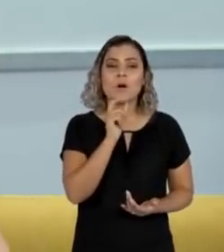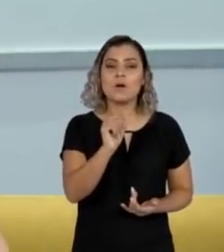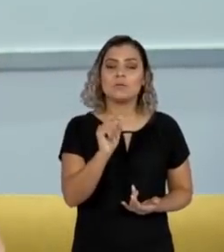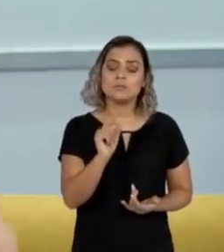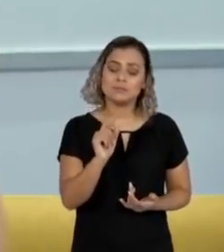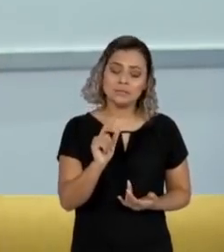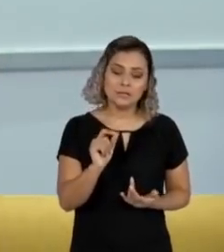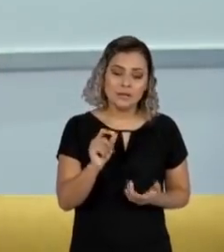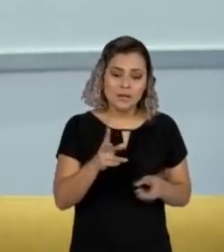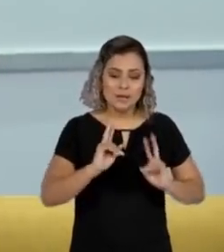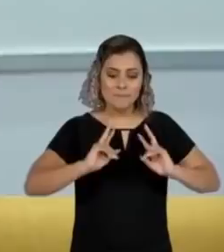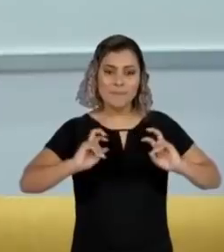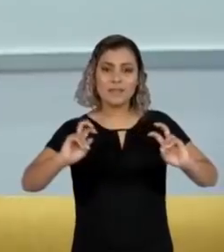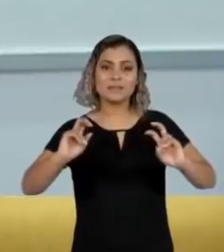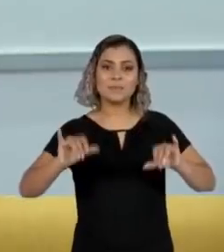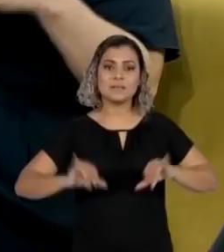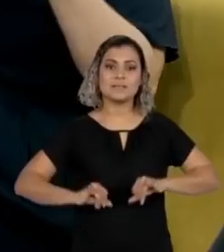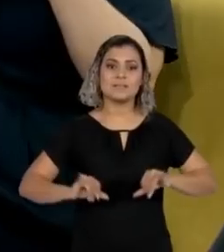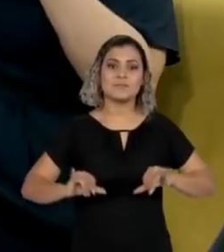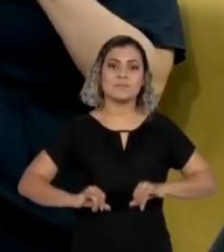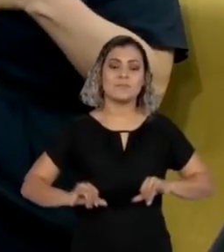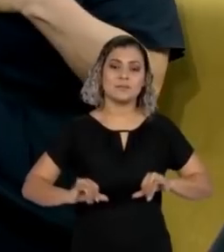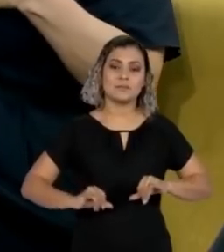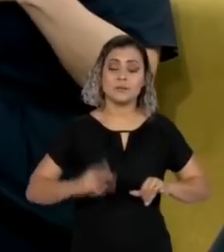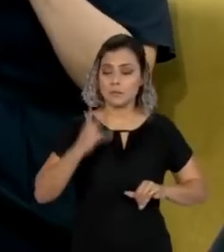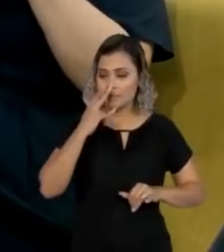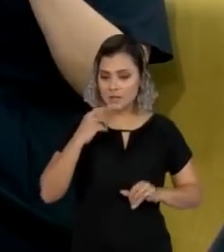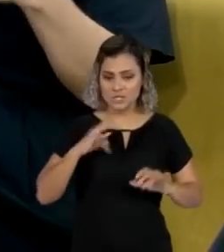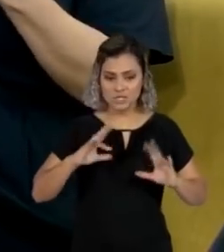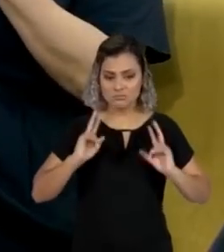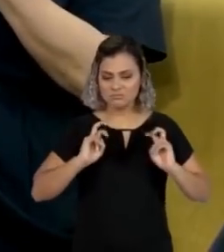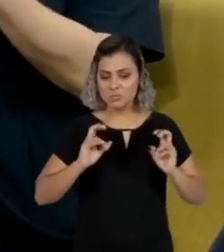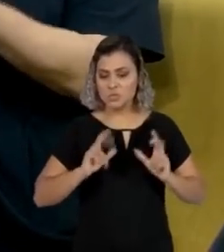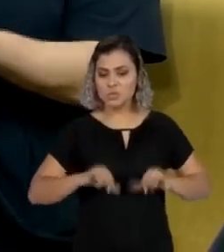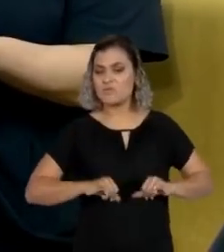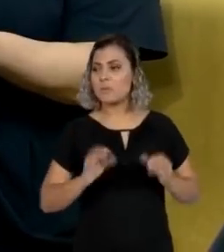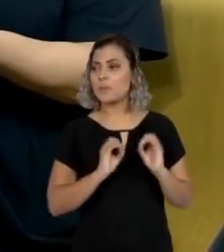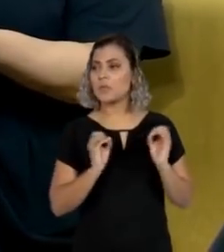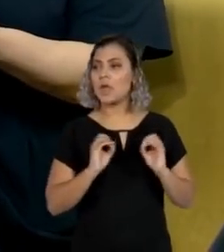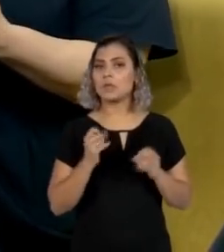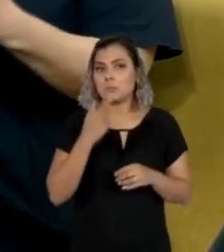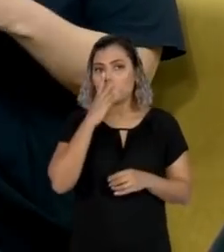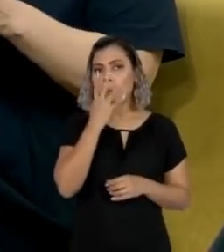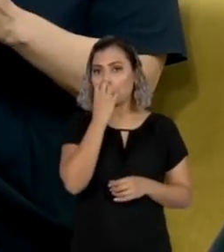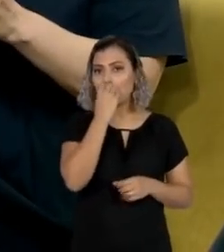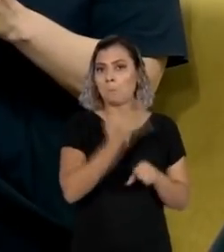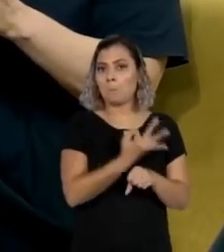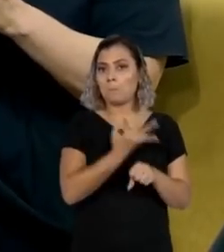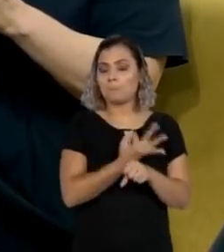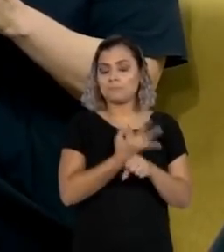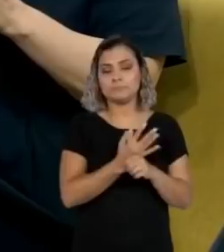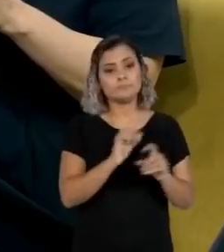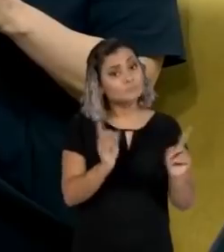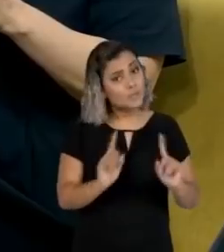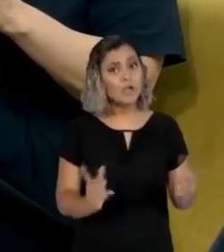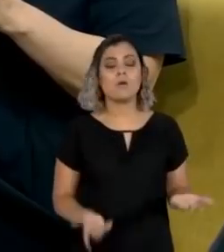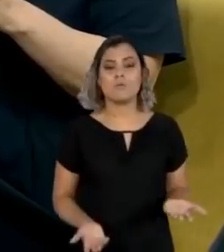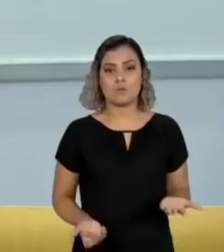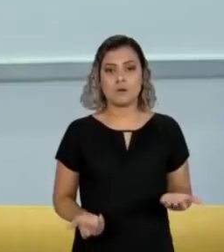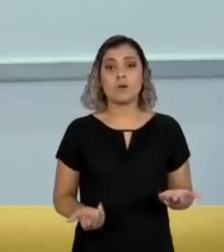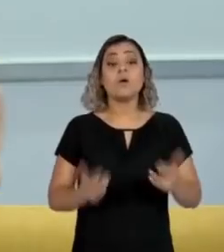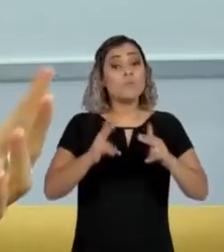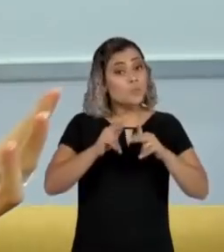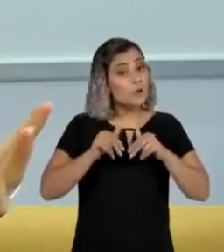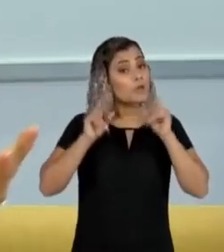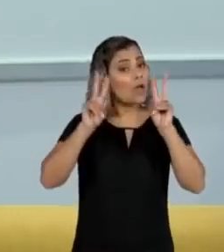demora muito tempo para perceber o próprio sofrimento. E aí ela nega o seu sofrimento e acaba negando o sofrimento do outro. Então, muito dificilmente, esse é um